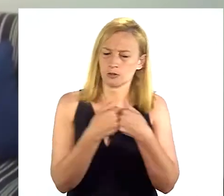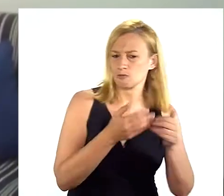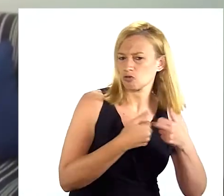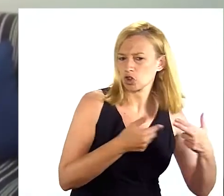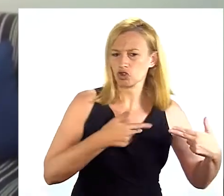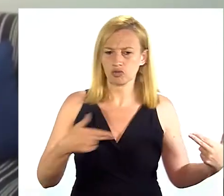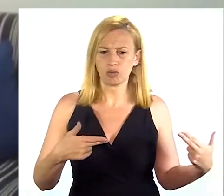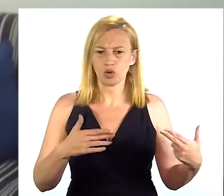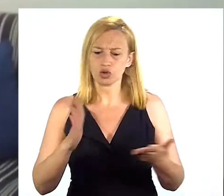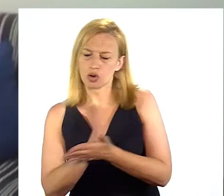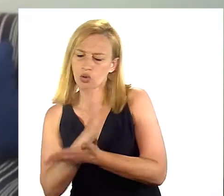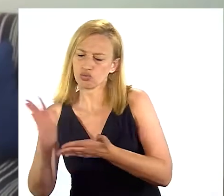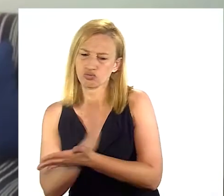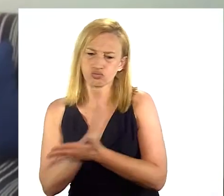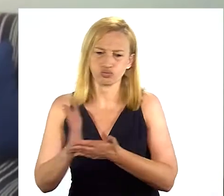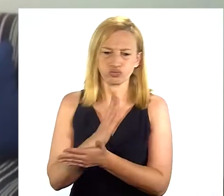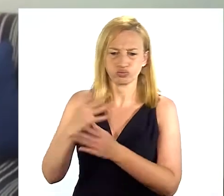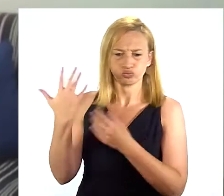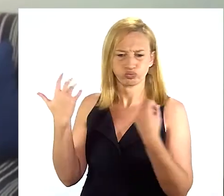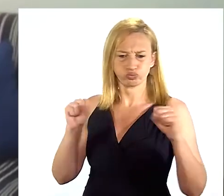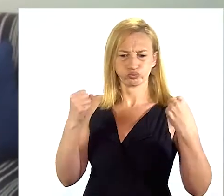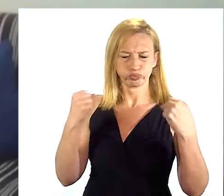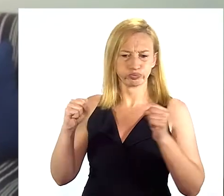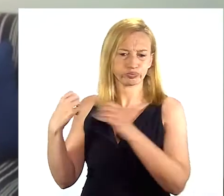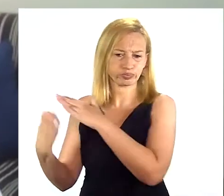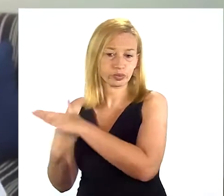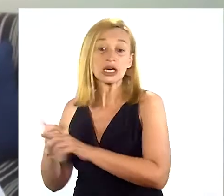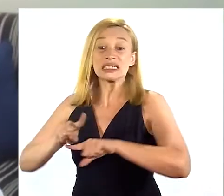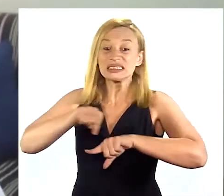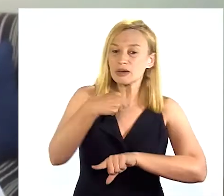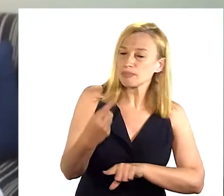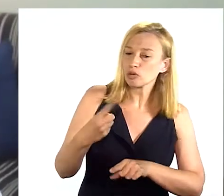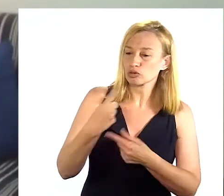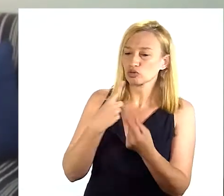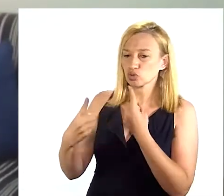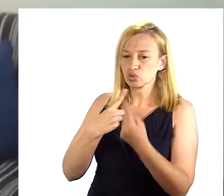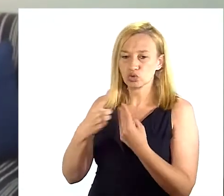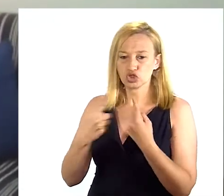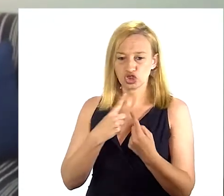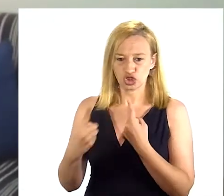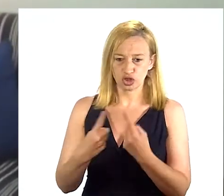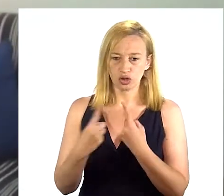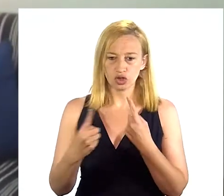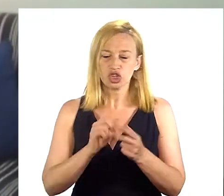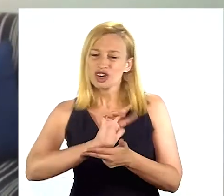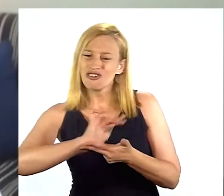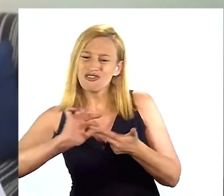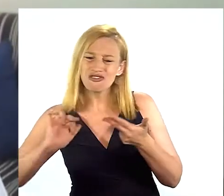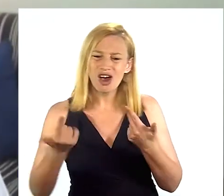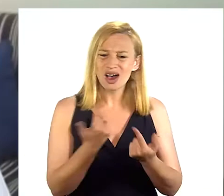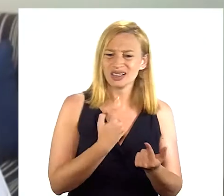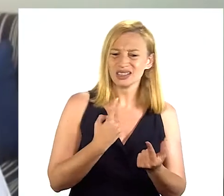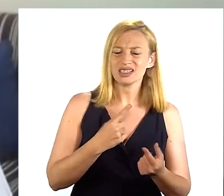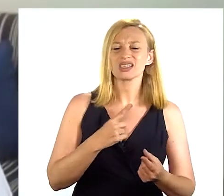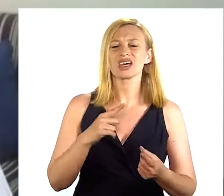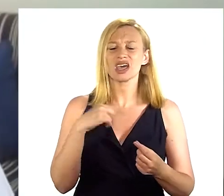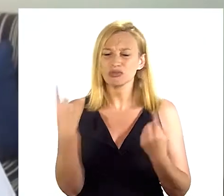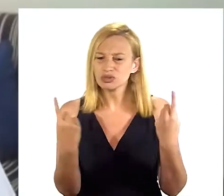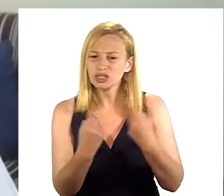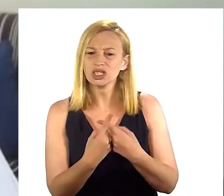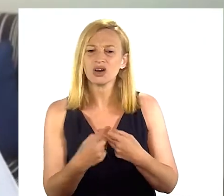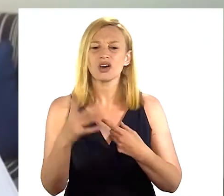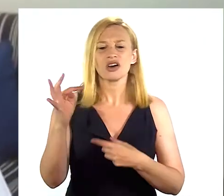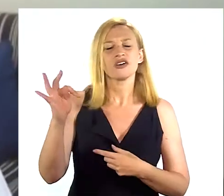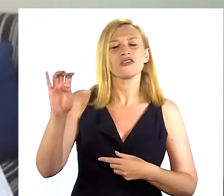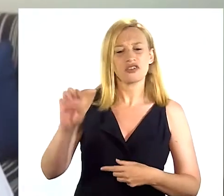de Transportes e algumas entidades. Depois nós discutimos entre nós diversas reuniões, Associação